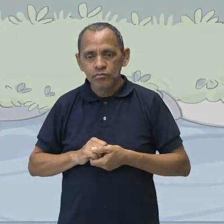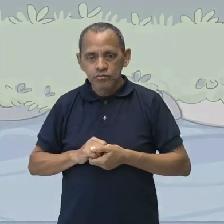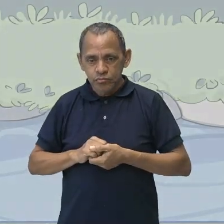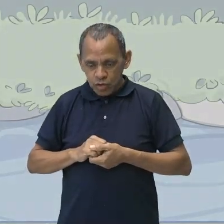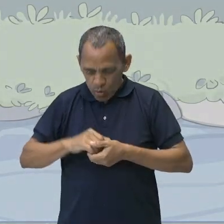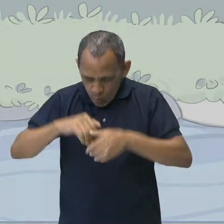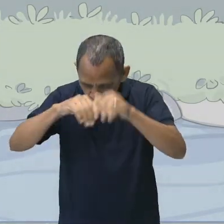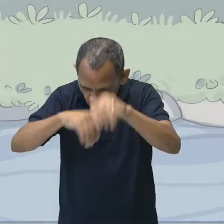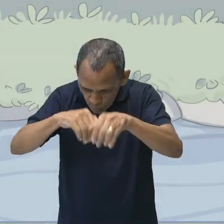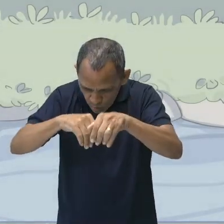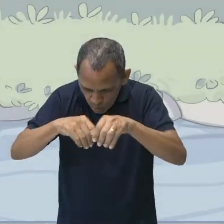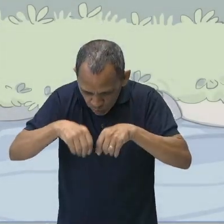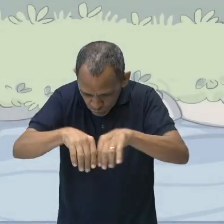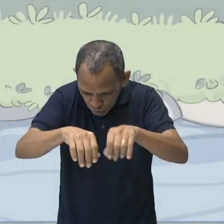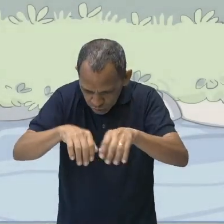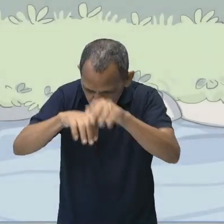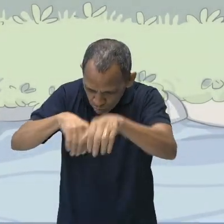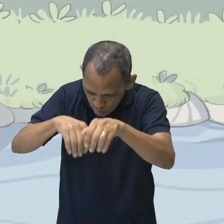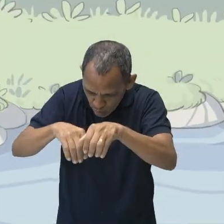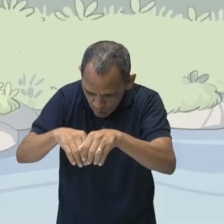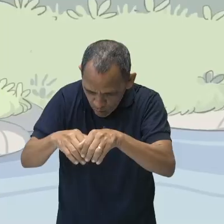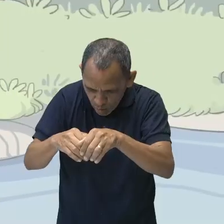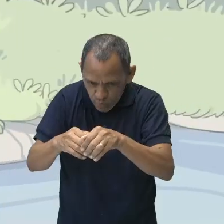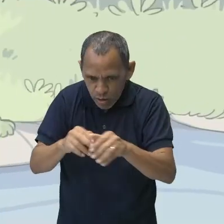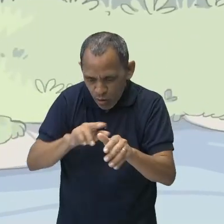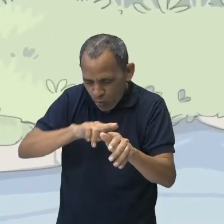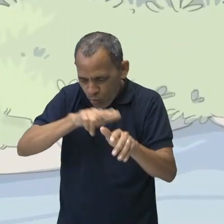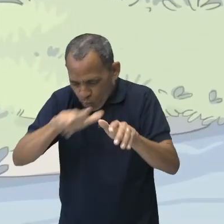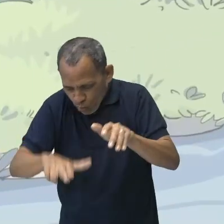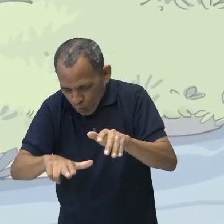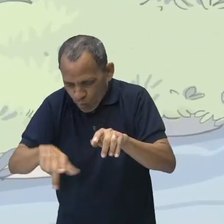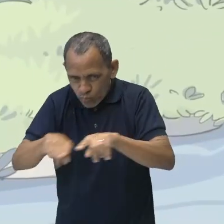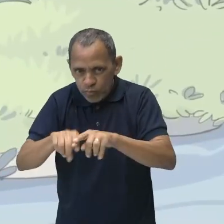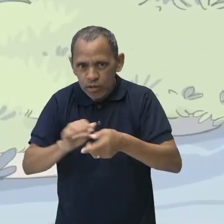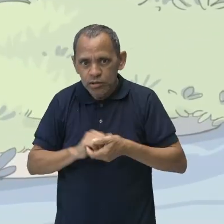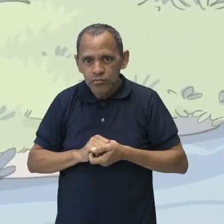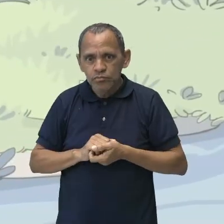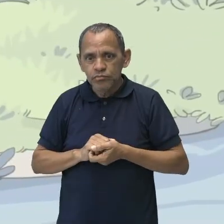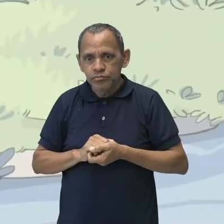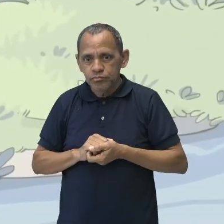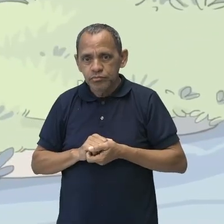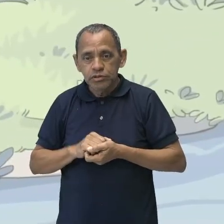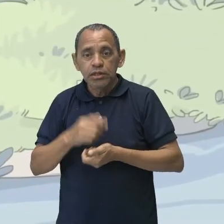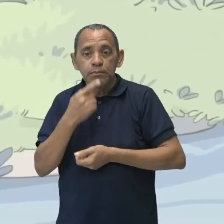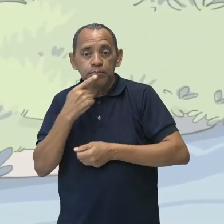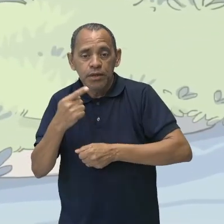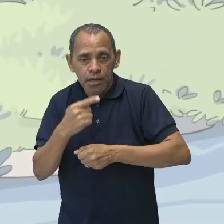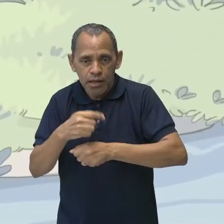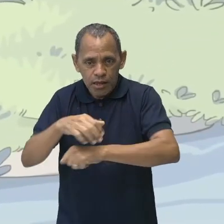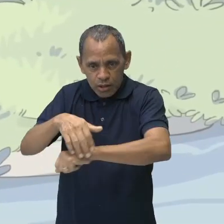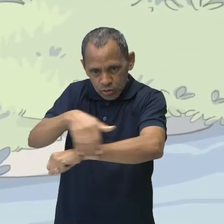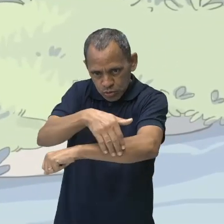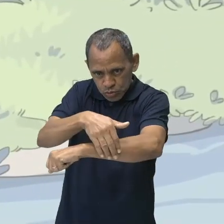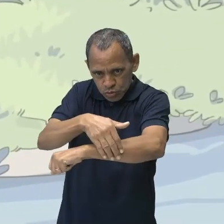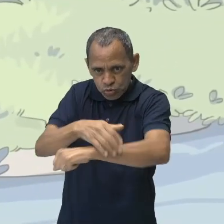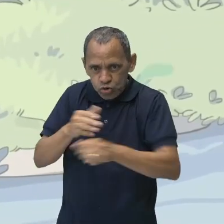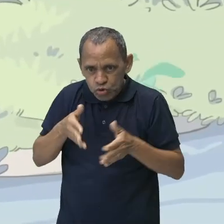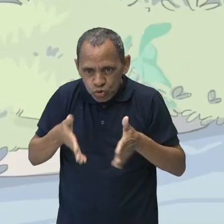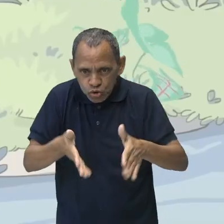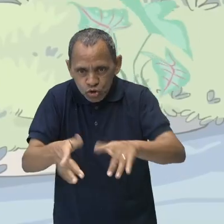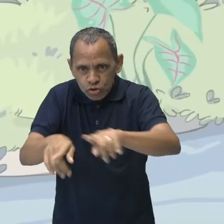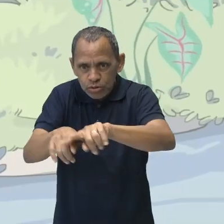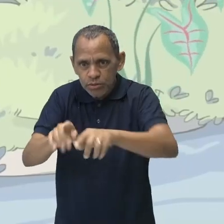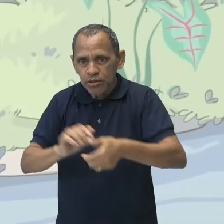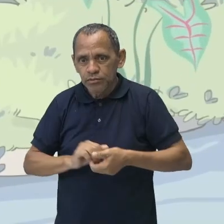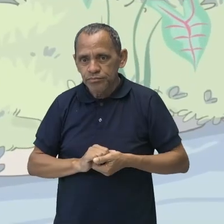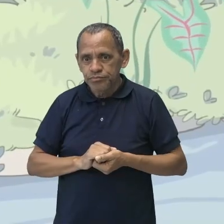uma planta graciosa e desconhecida começou a brotar naquele lugar. A planta, chamada Tambatajá,